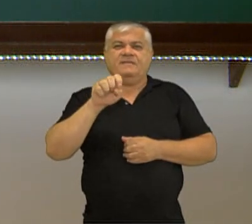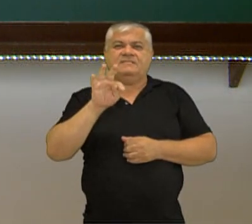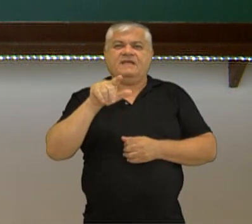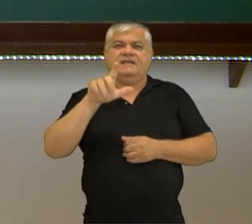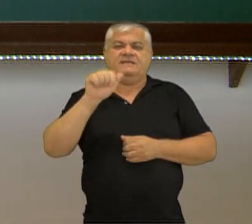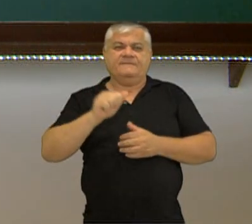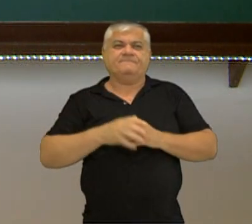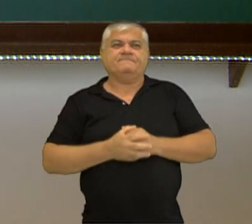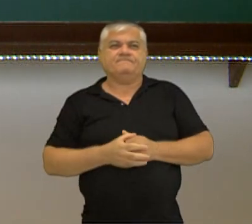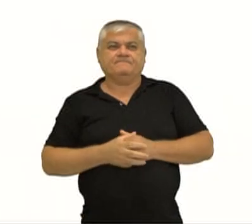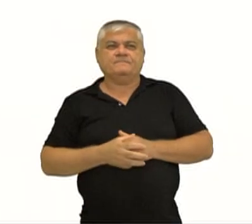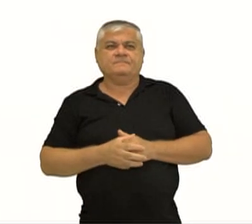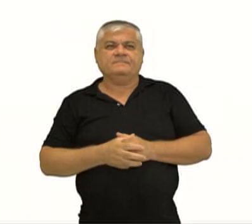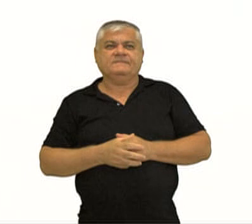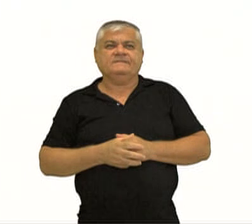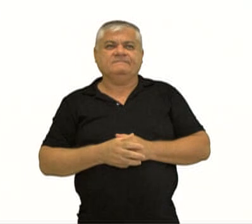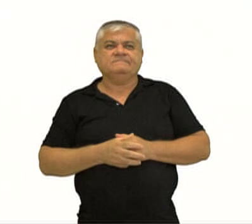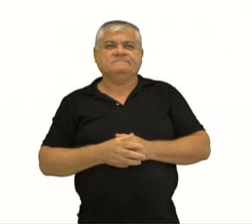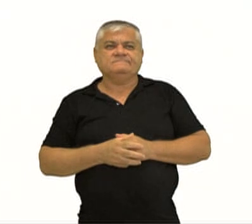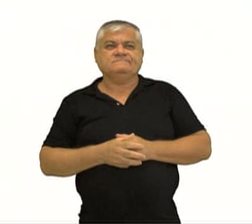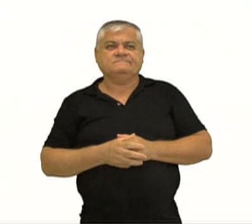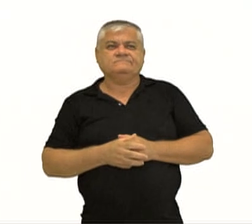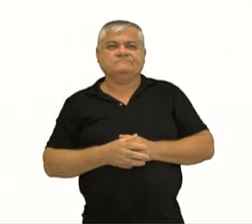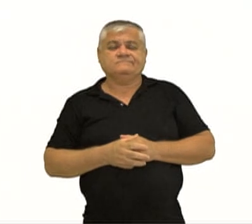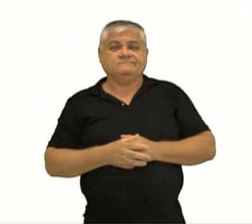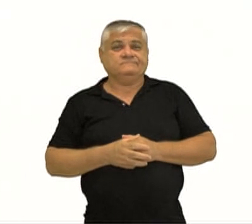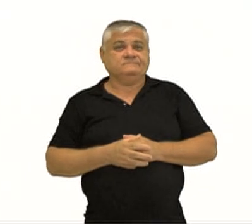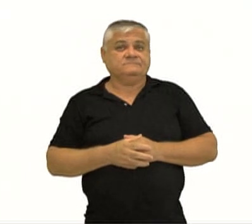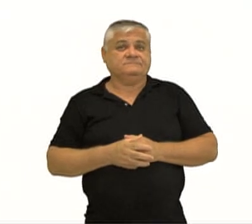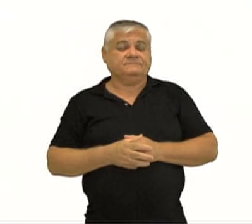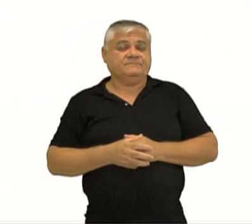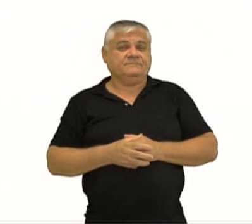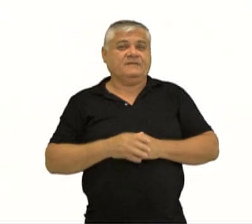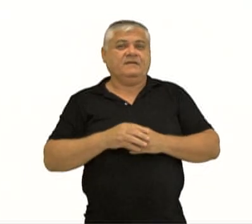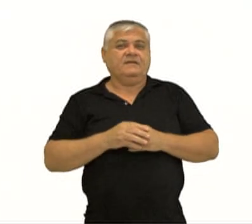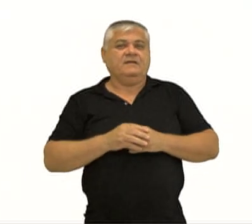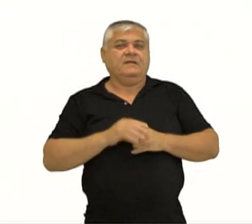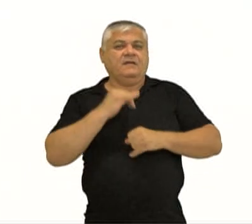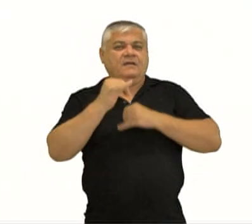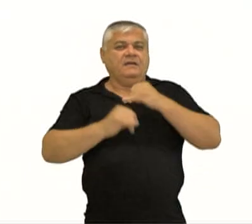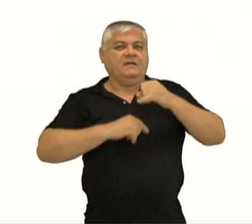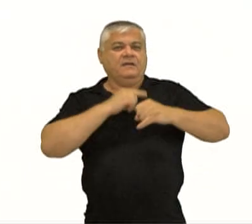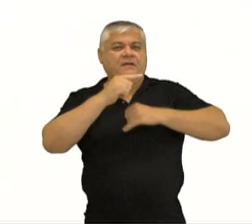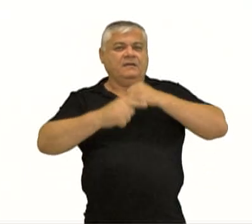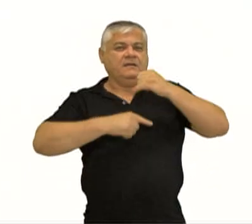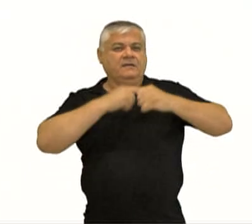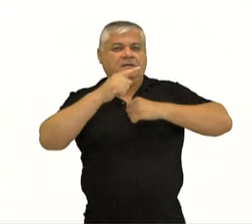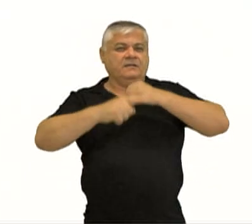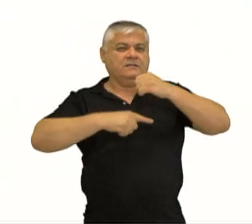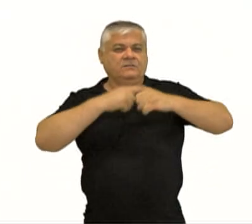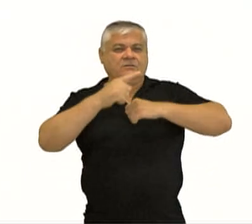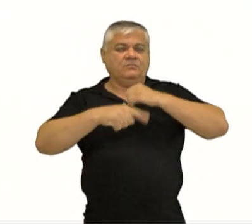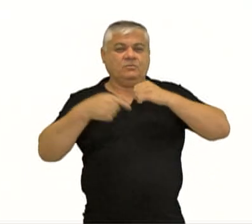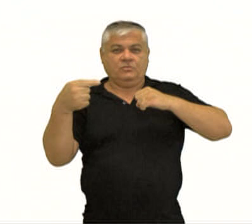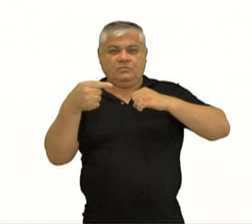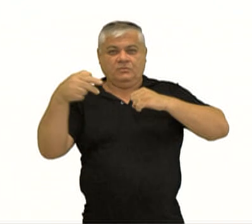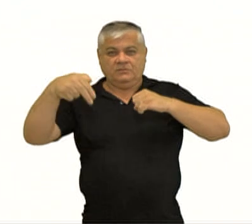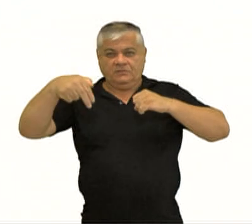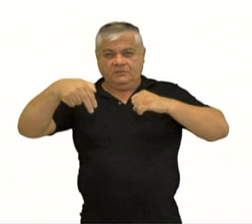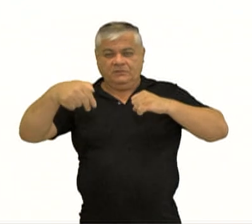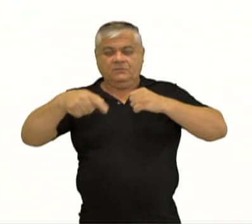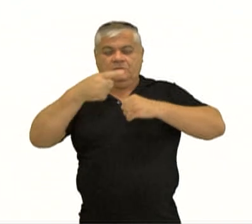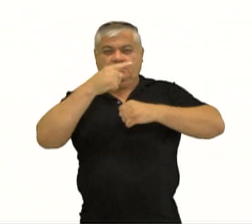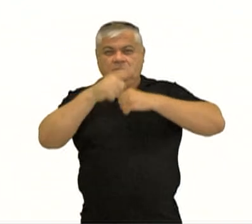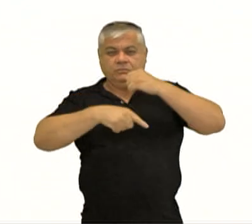Na ligação metálica, os átomos nêutrons e cátions ficam mergulhados na nuvem eletrônica. O nêutron e o cátion ficam lá na nuvem